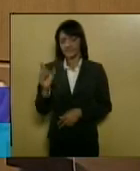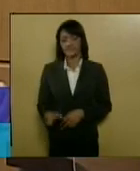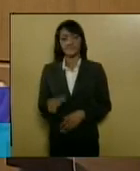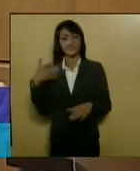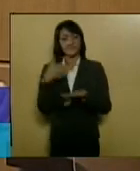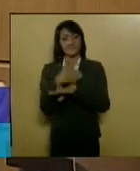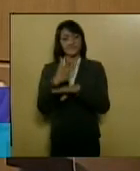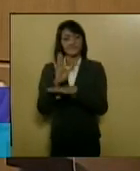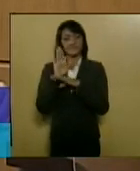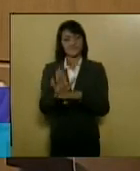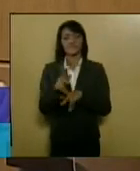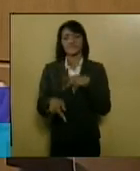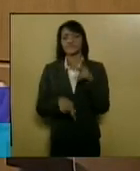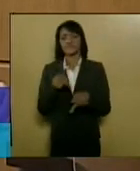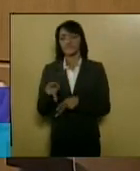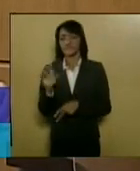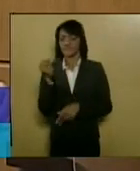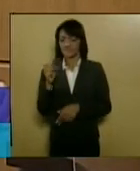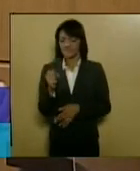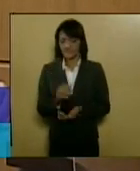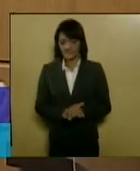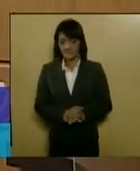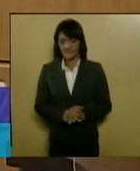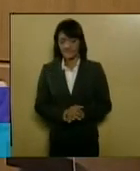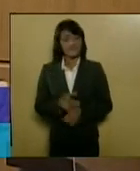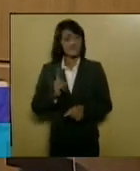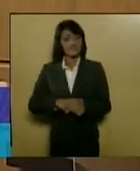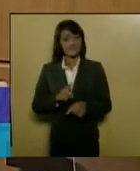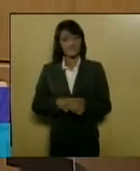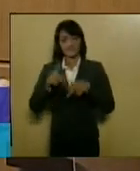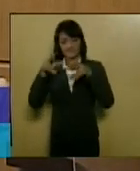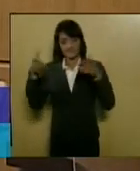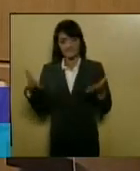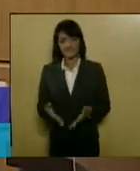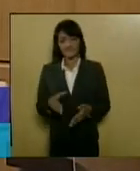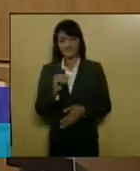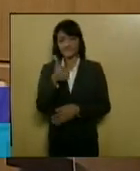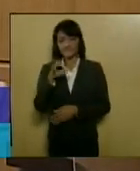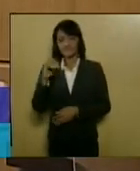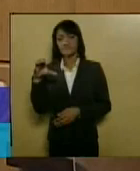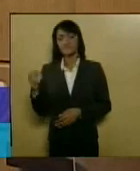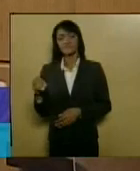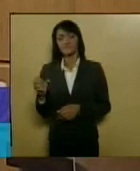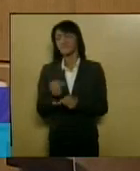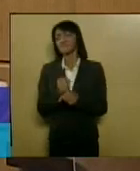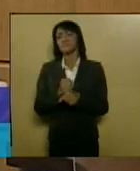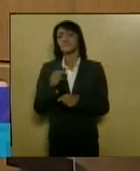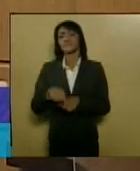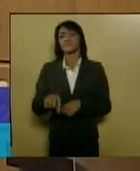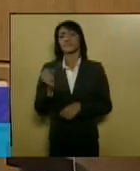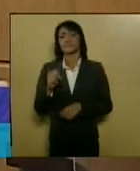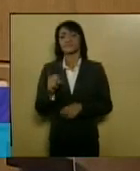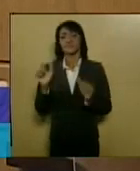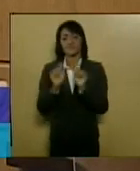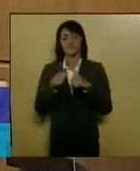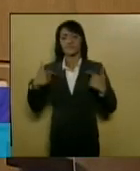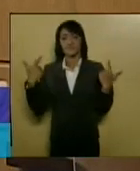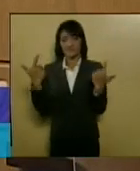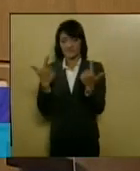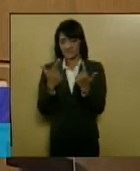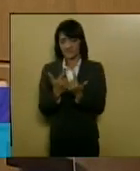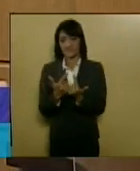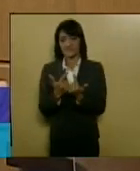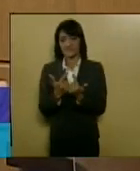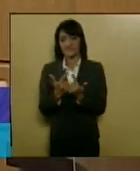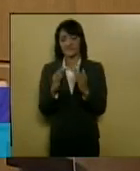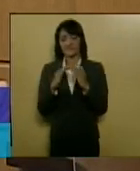para ajudar o povo sergipano, então, num momento como esse, com 100 anos de Sergipe, a Assembleia Legislativa, a Casa